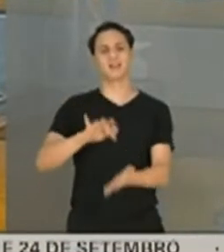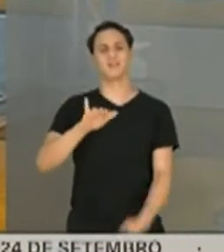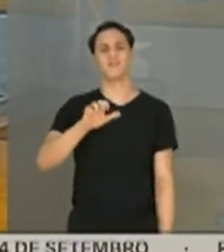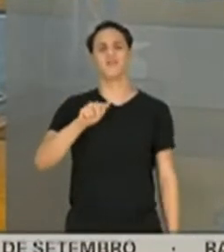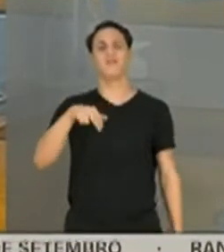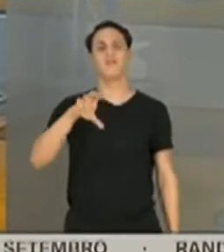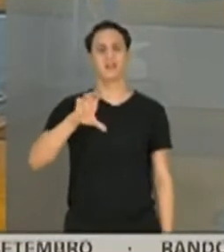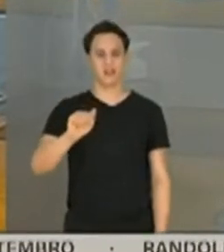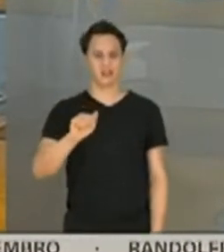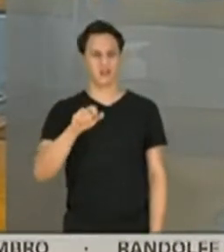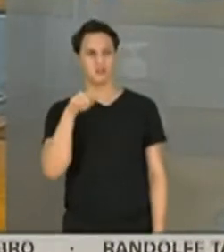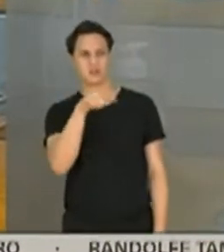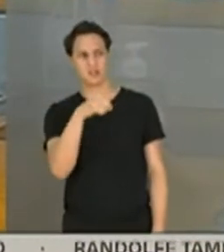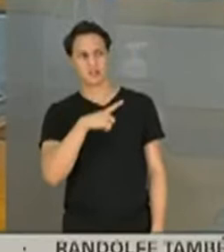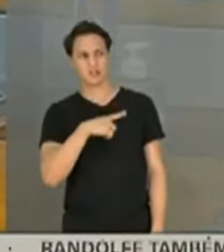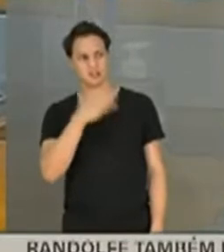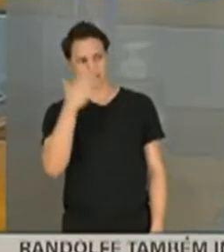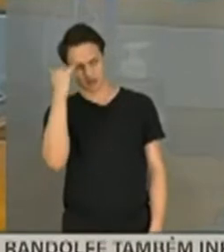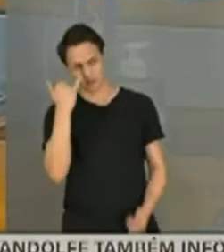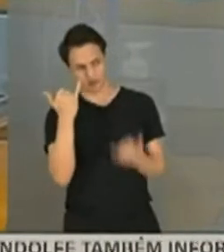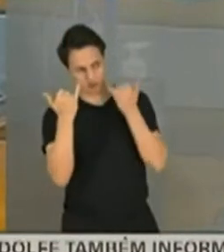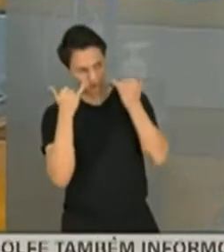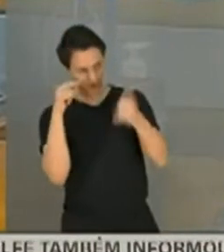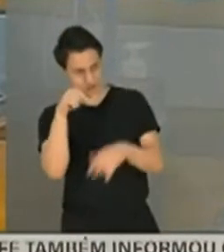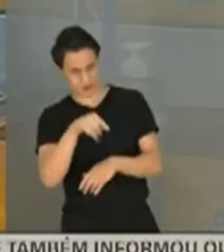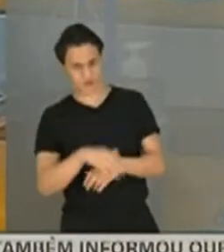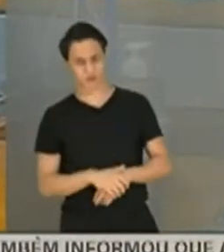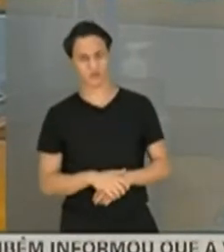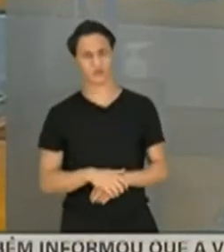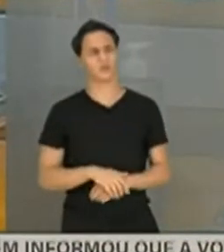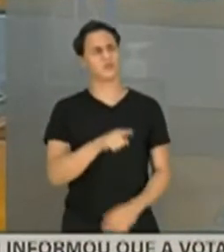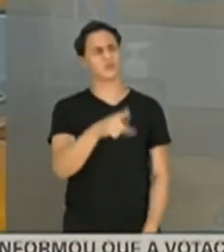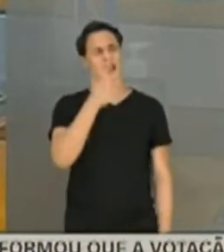tem esse tipo de informação? O senhor